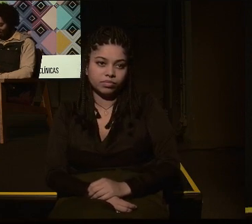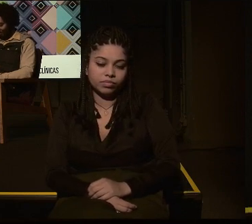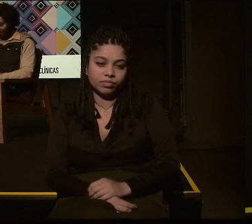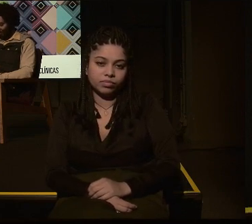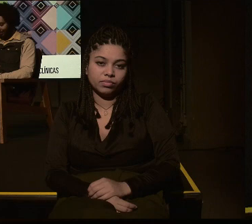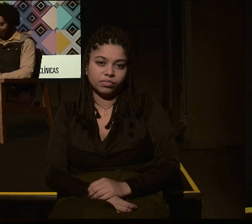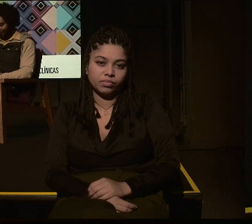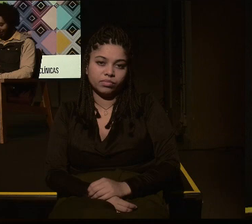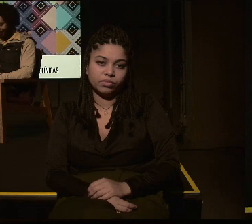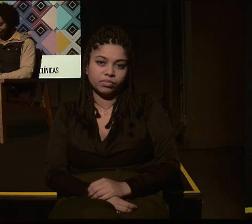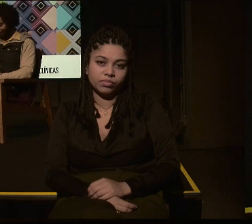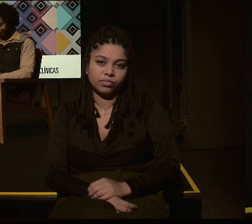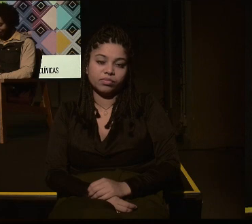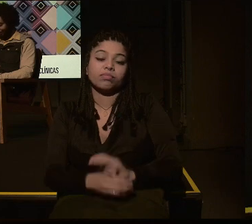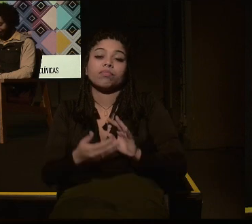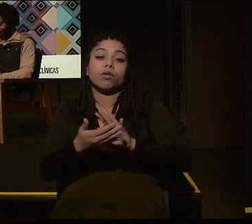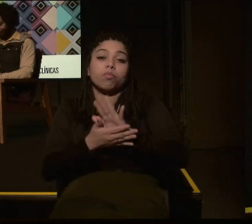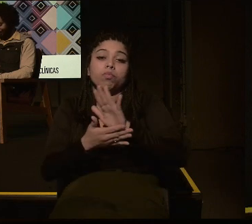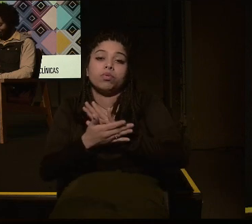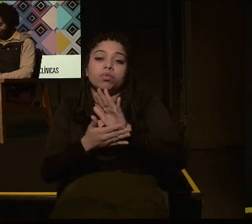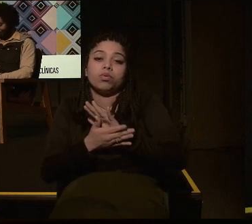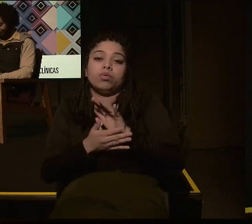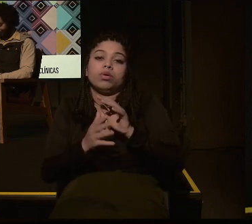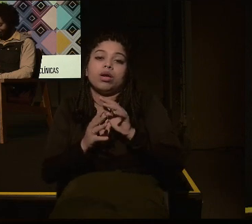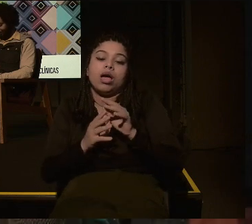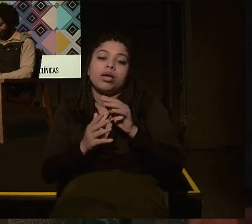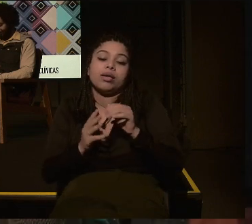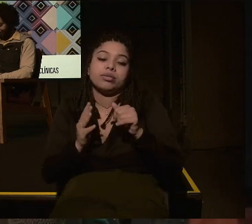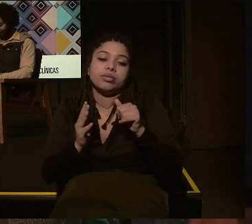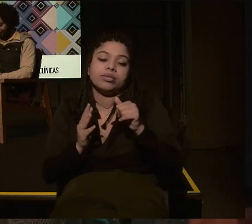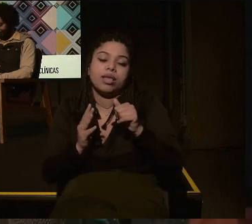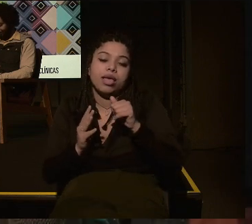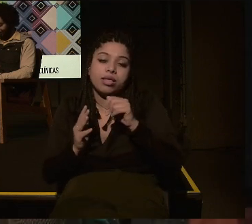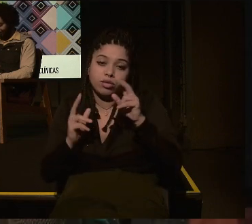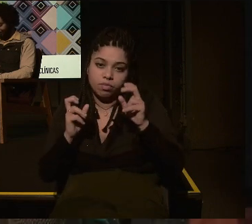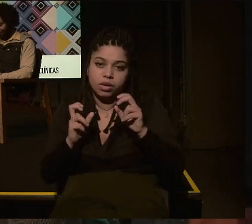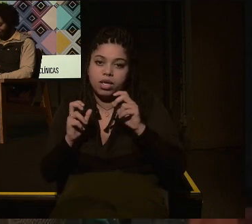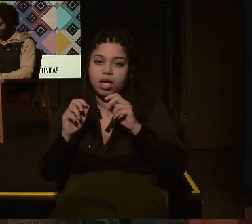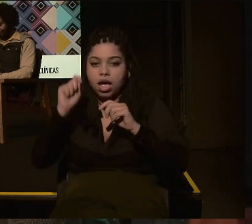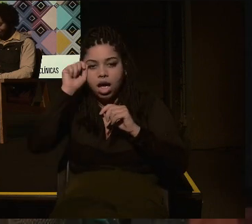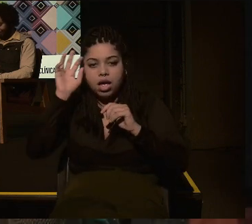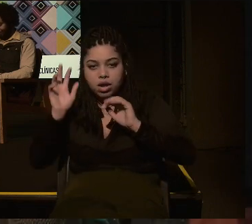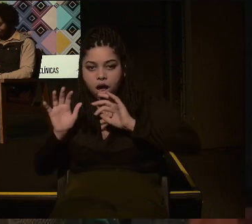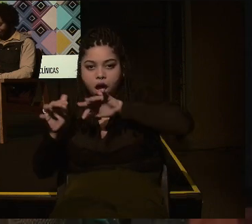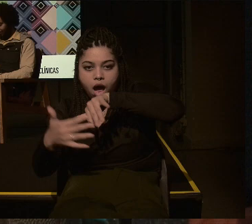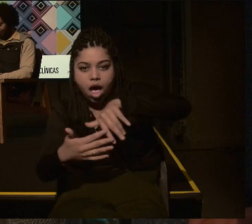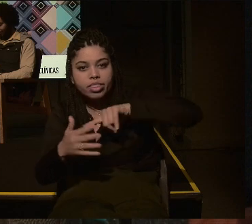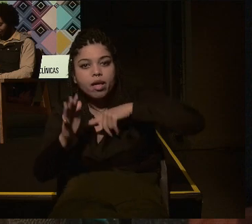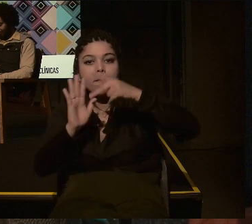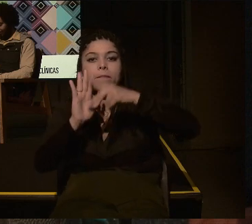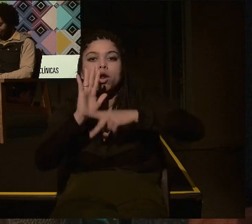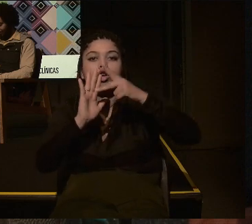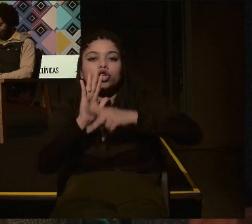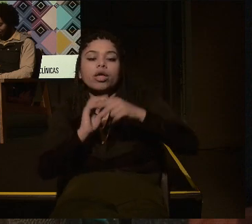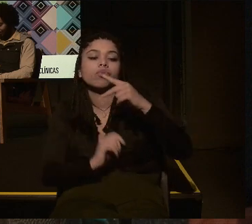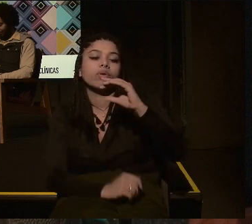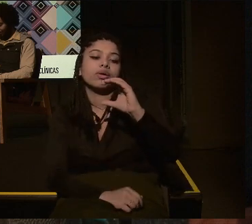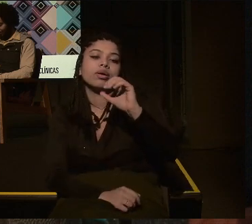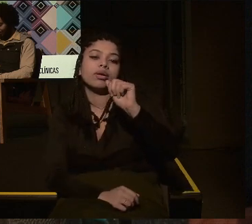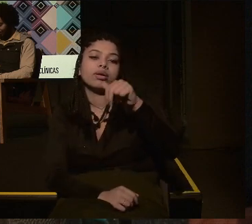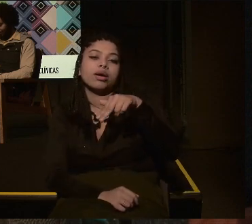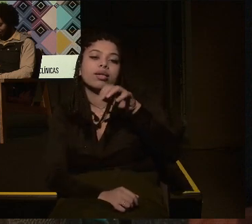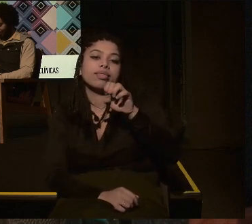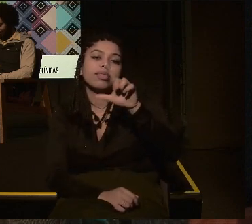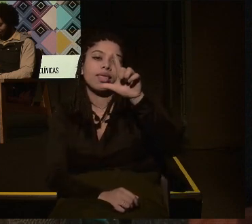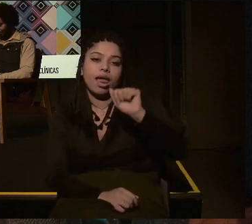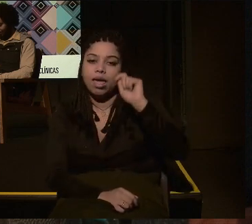pelo selo Diálogos da Diáspora, a partir do projeto Canela Preta e pela editora